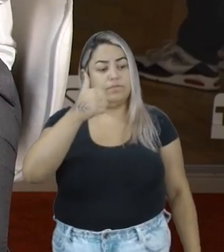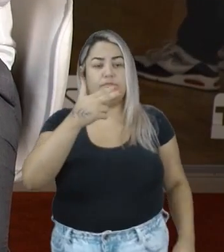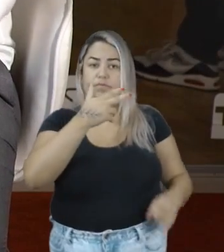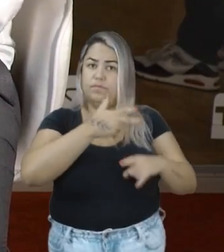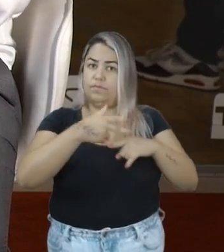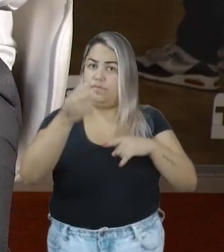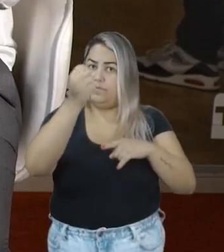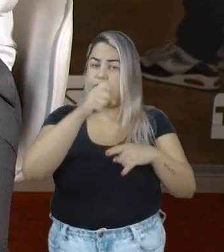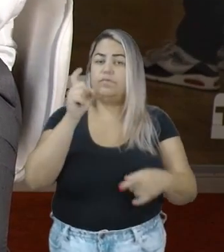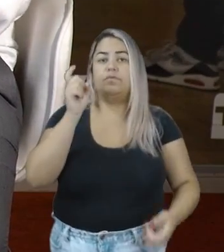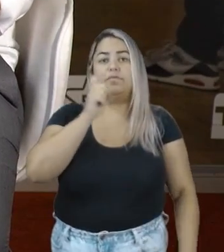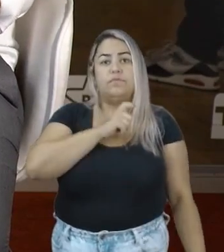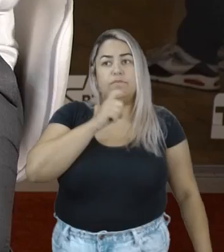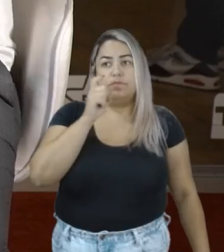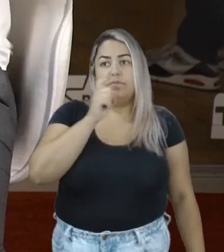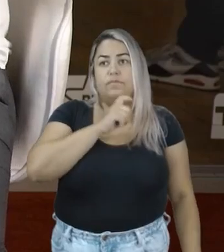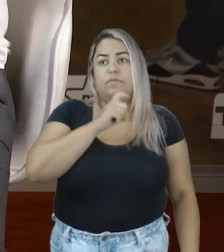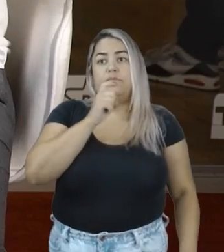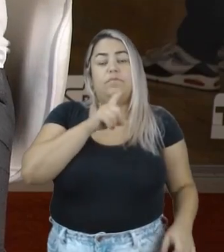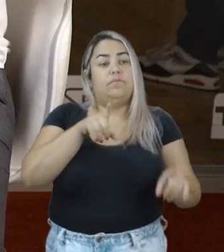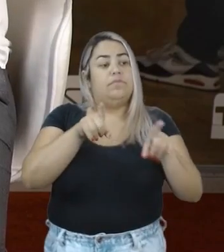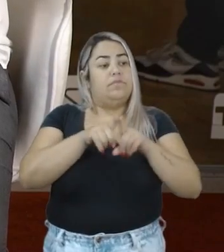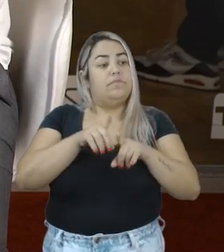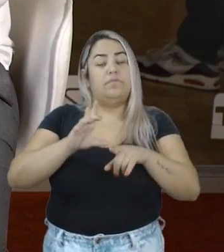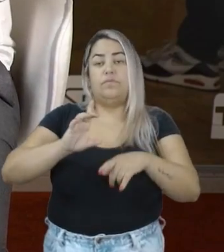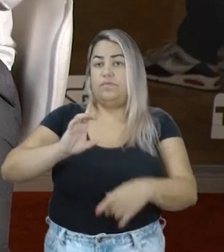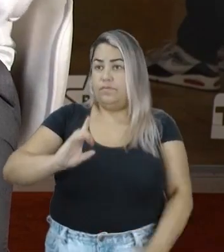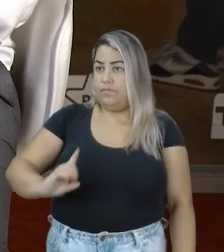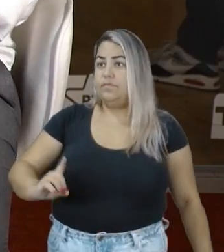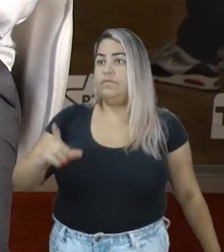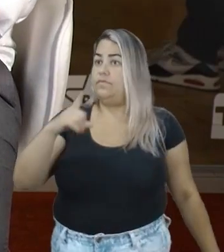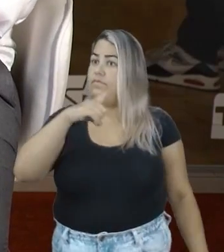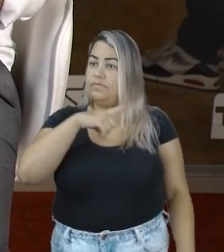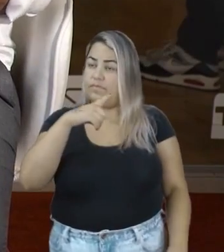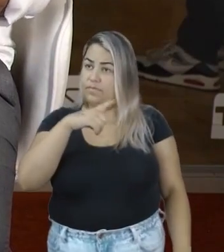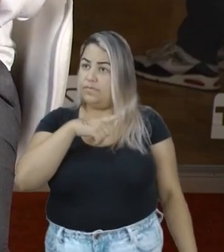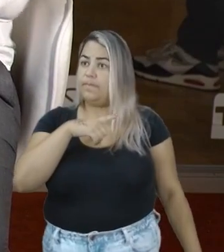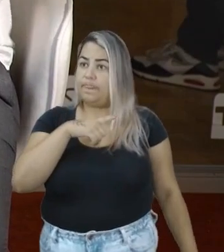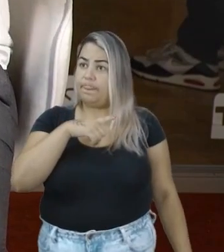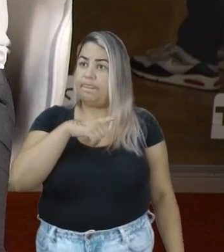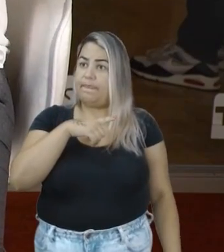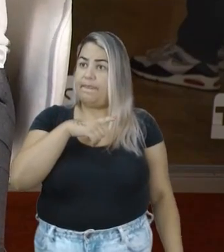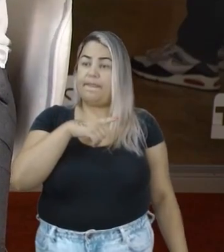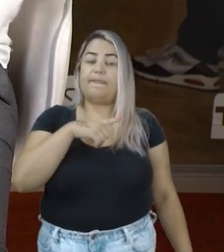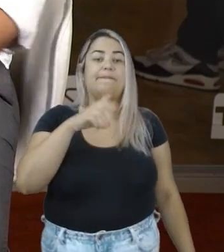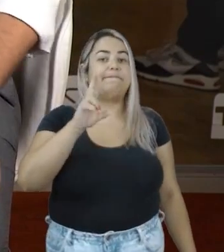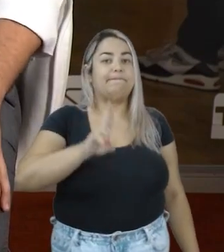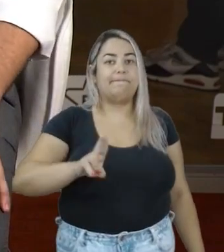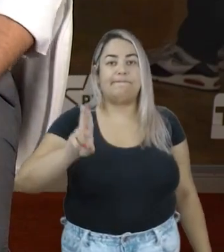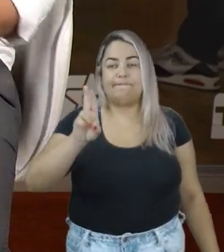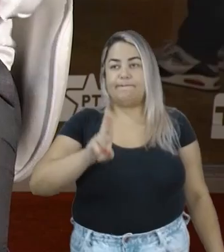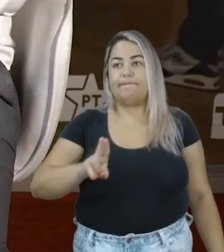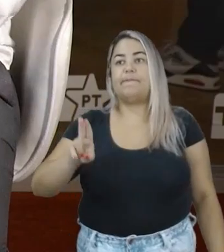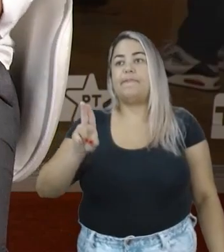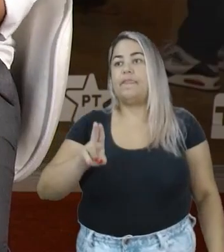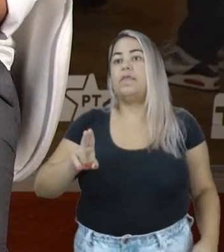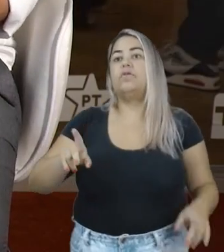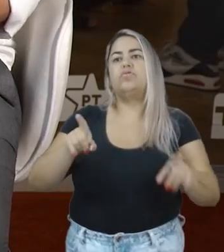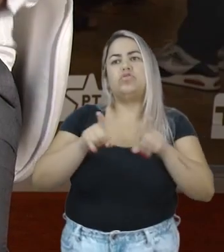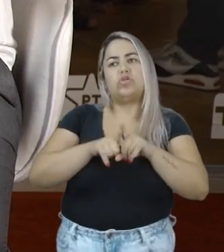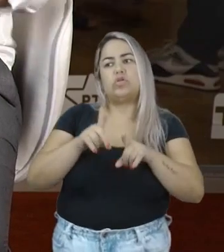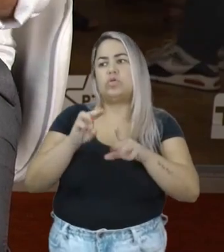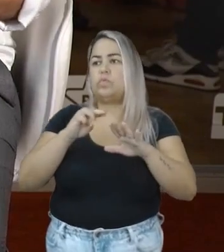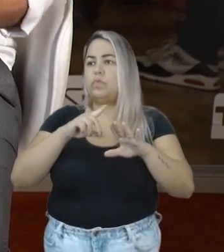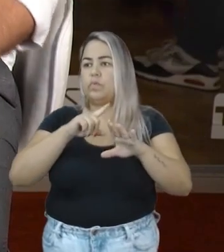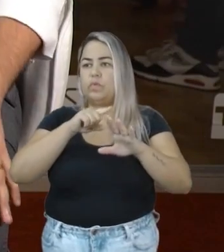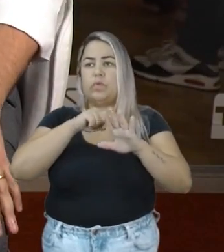a fake news, a mentira da extrema-direita, nós temos que ter, dado que nós não usamos desse tipo de metodologia de mentira,